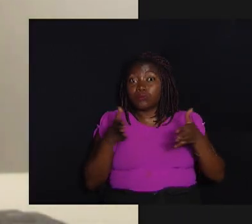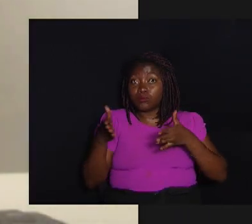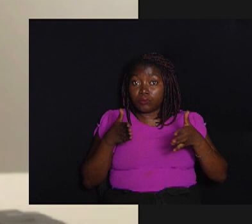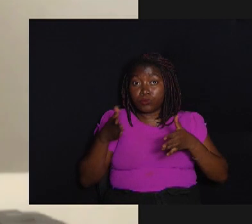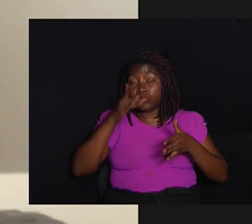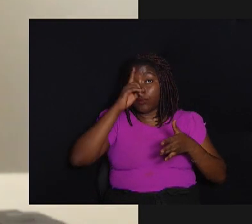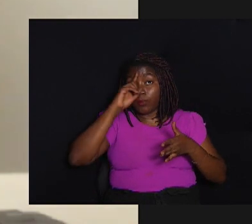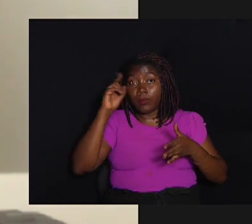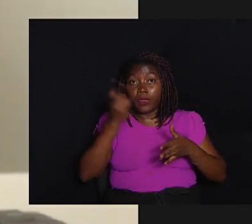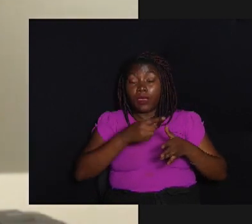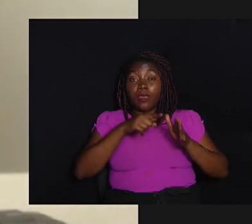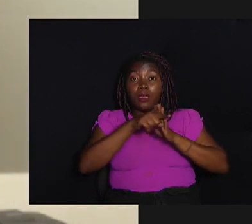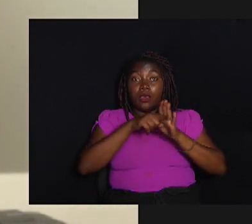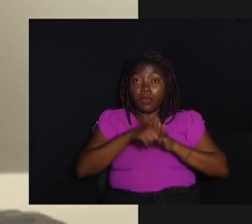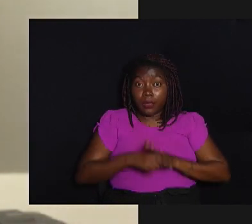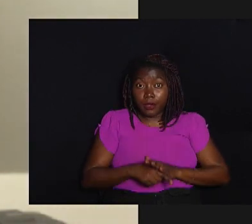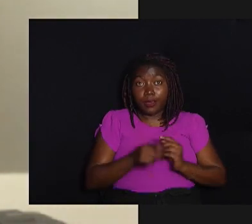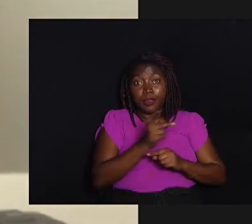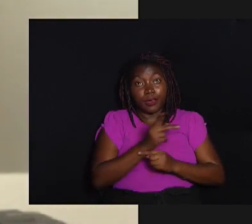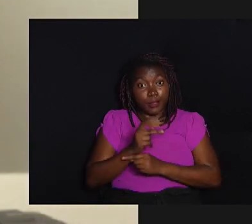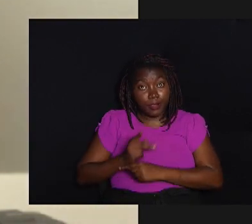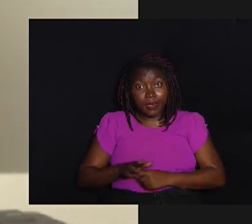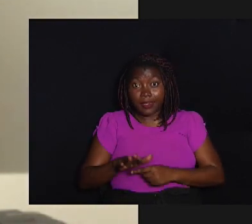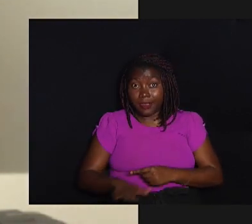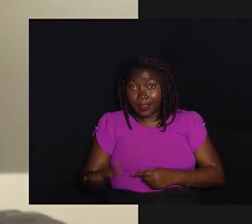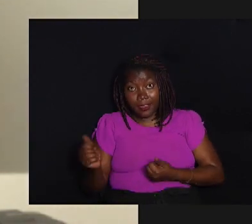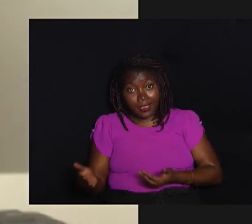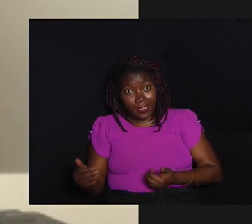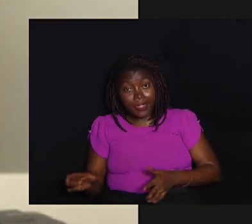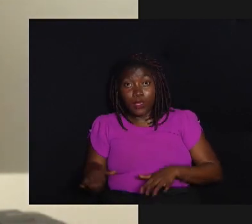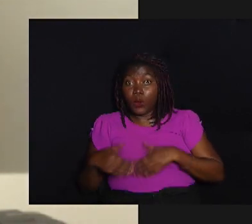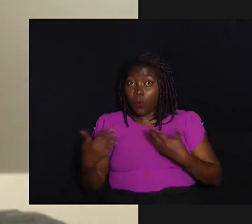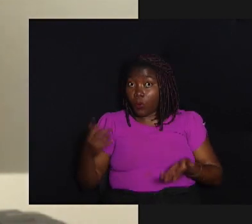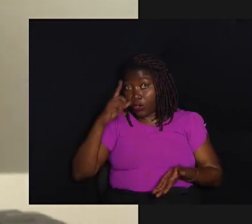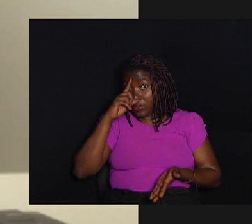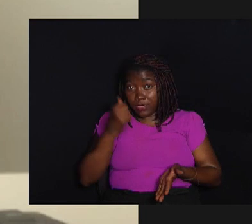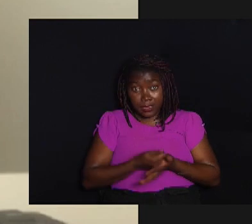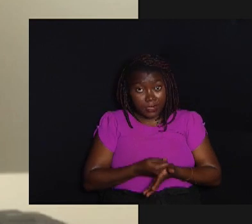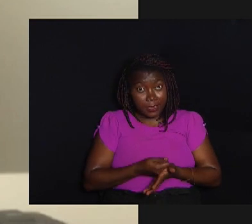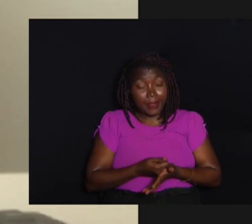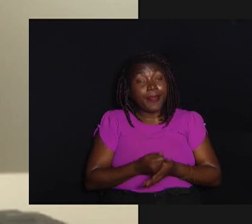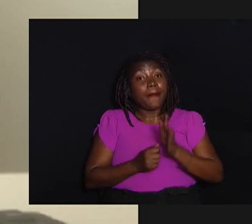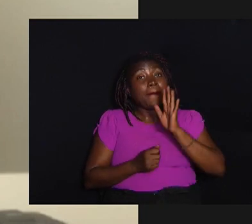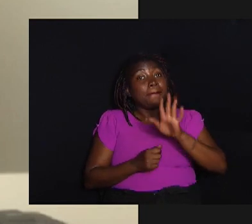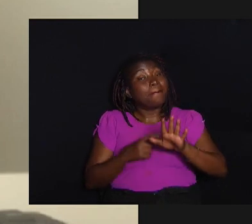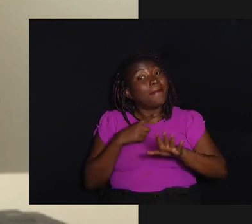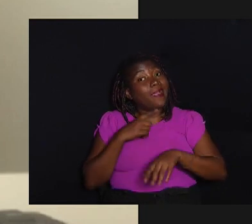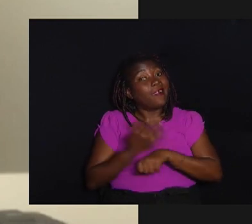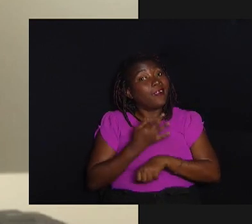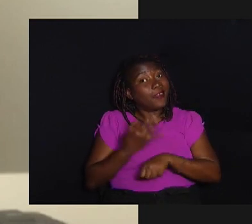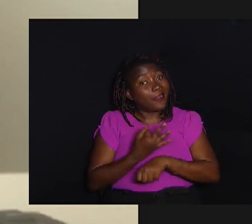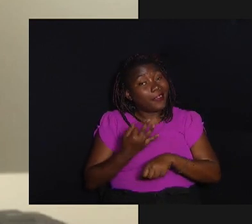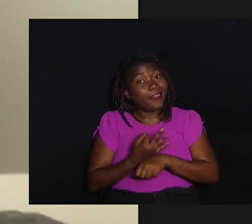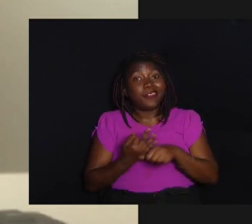busca e apreensão da criança e adolescente quando há uma determinação judicial para tanto, mas há a resistência da outra parte em